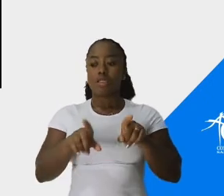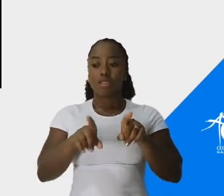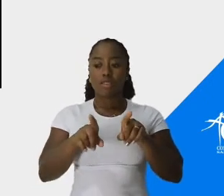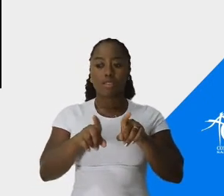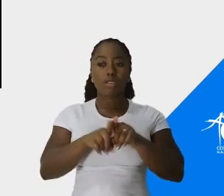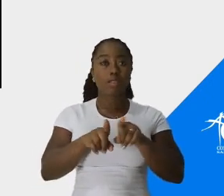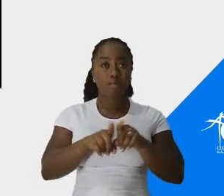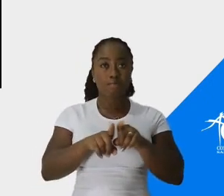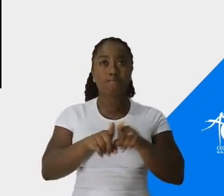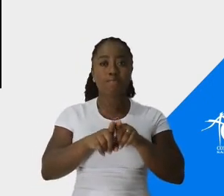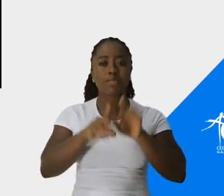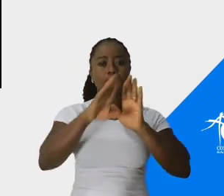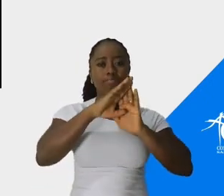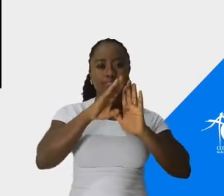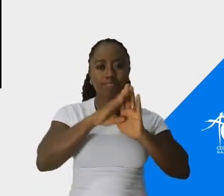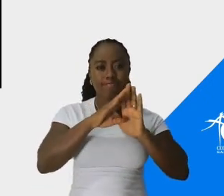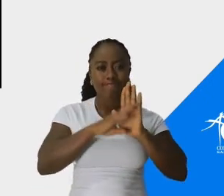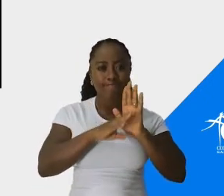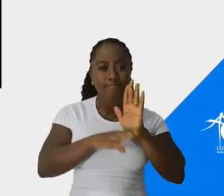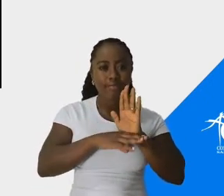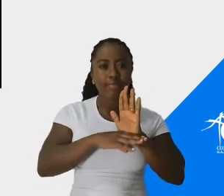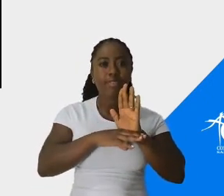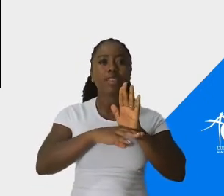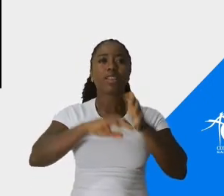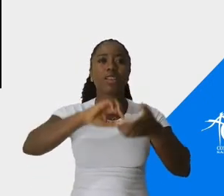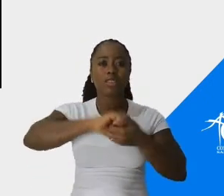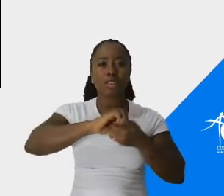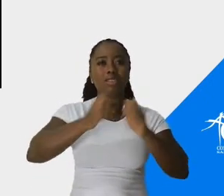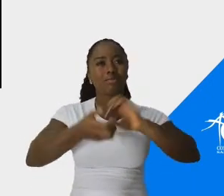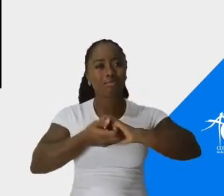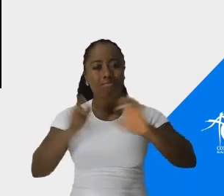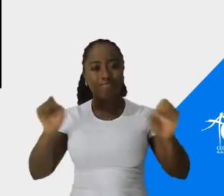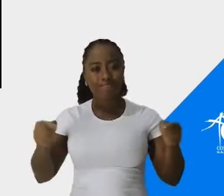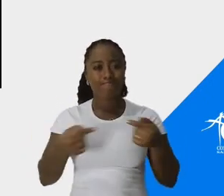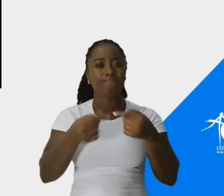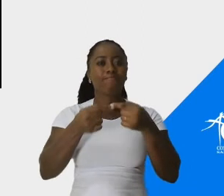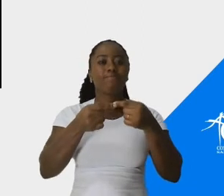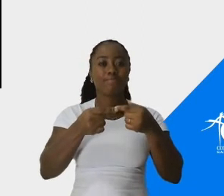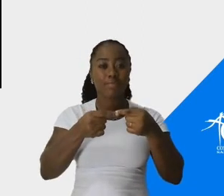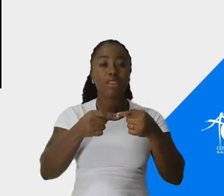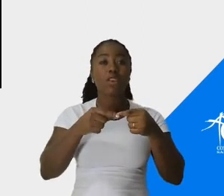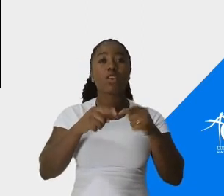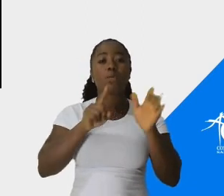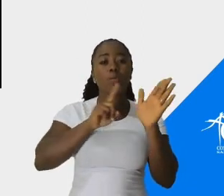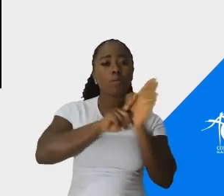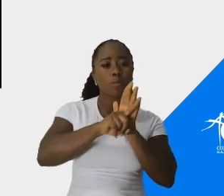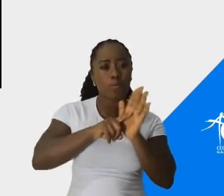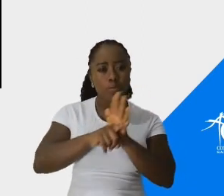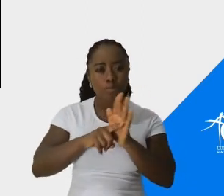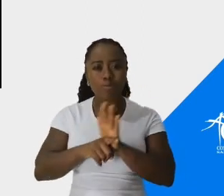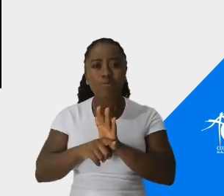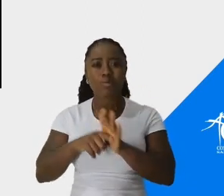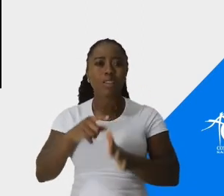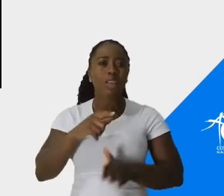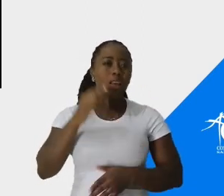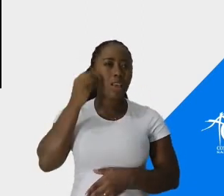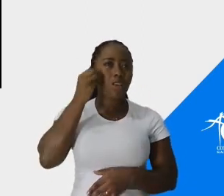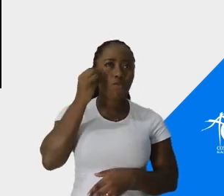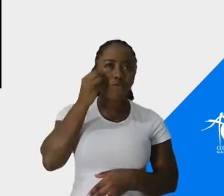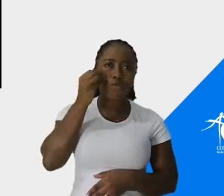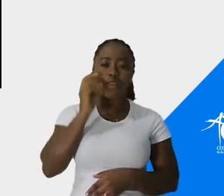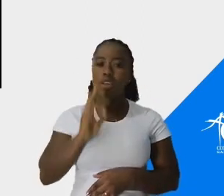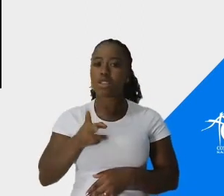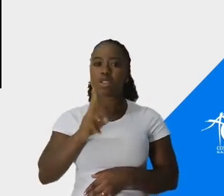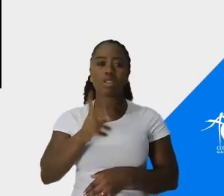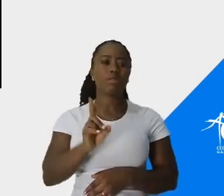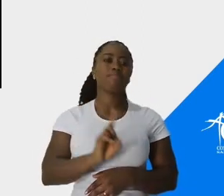necessidades de investigação. Tem um tipo de testagem que não é sempre que é feito, e que